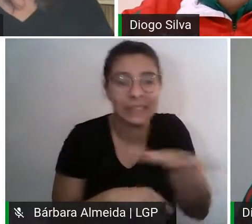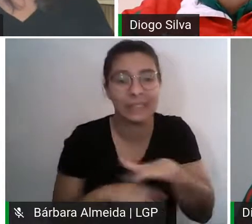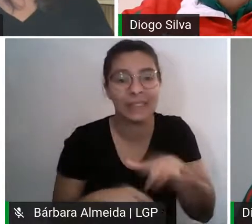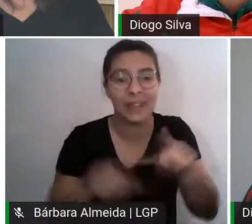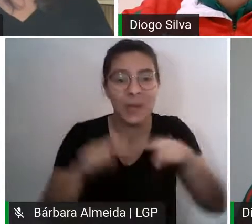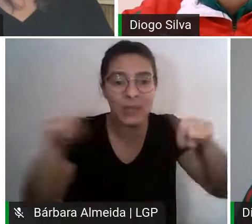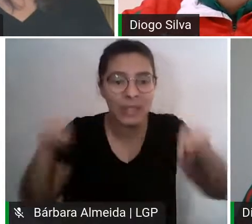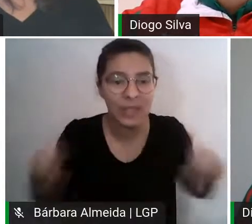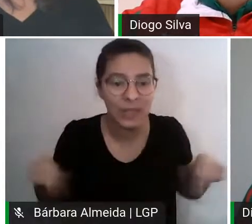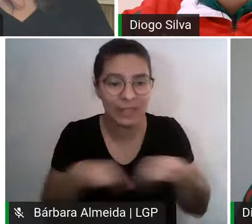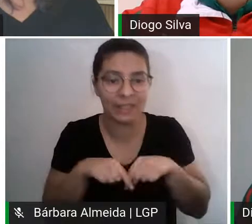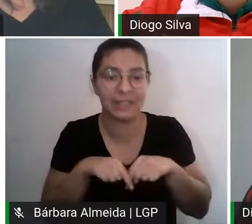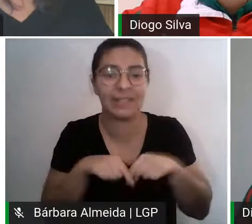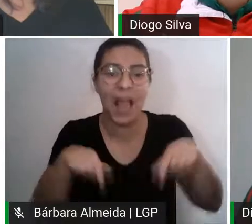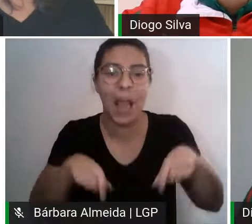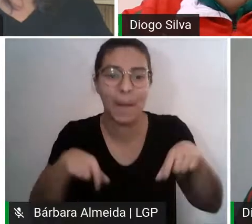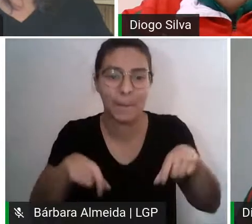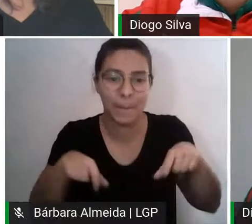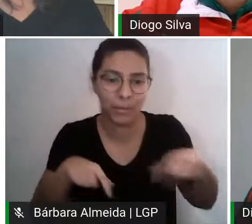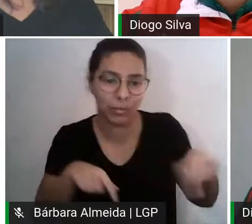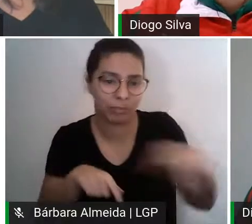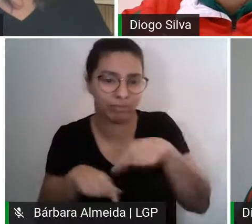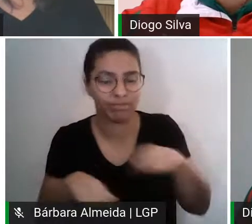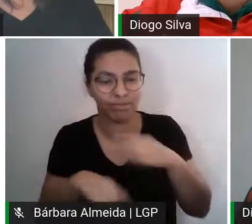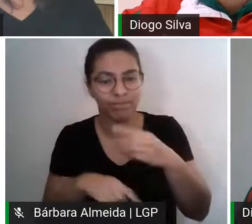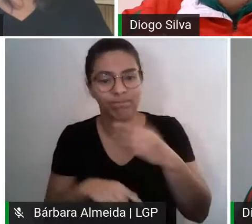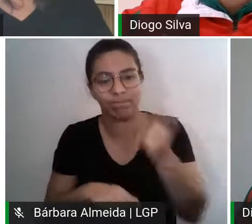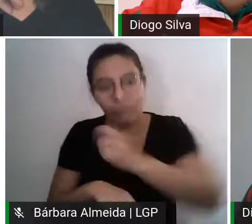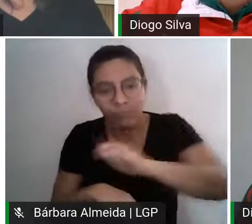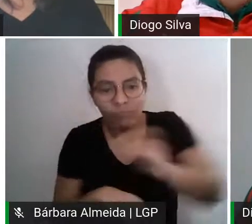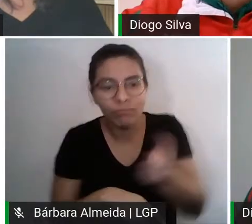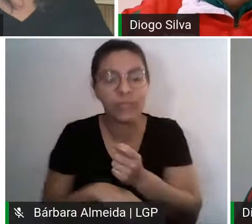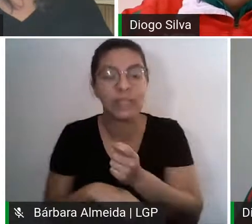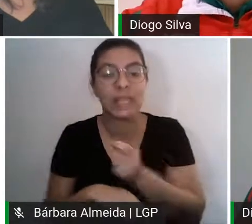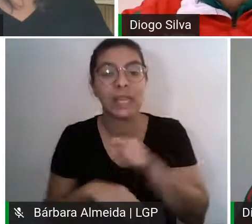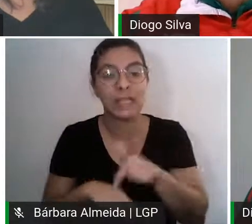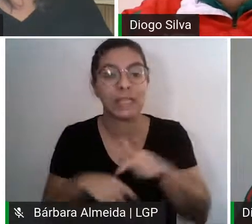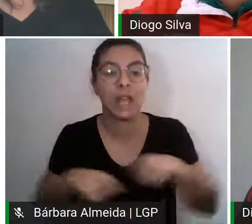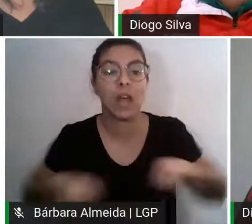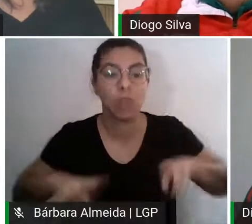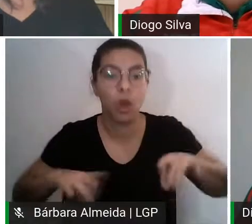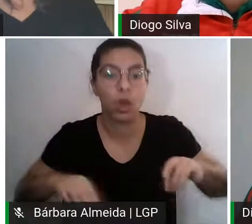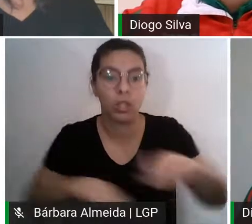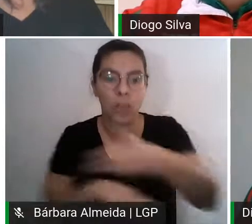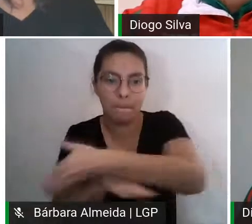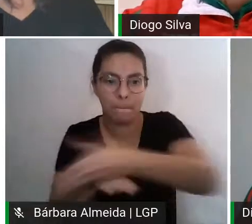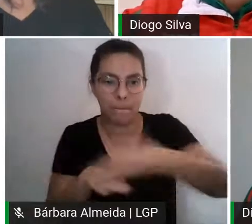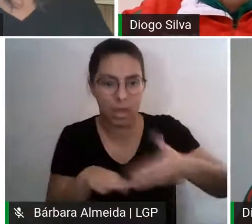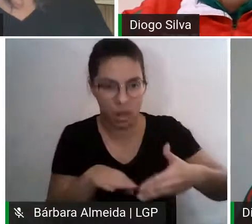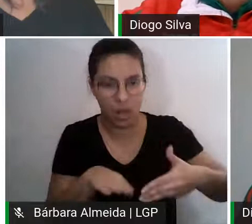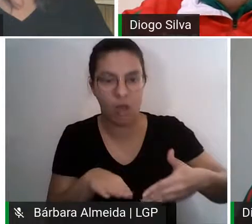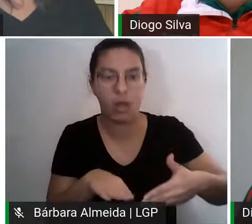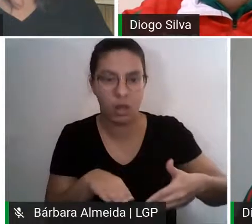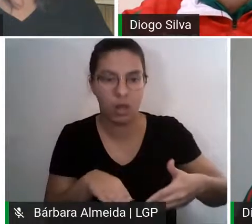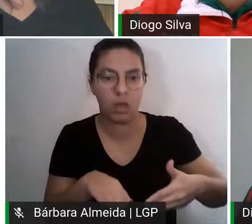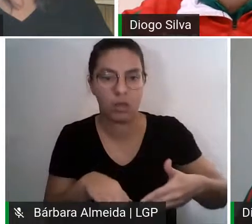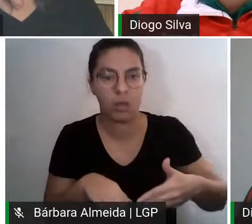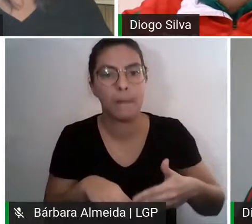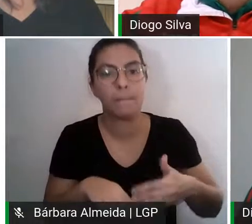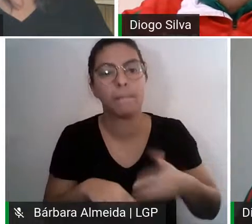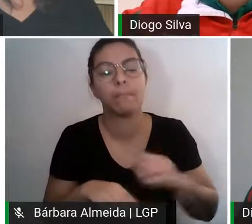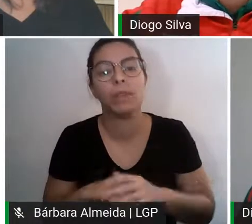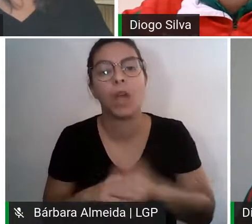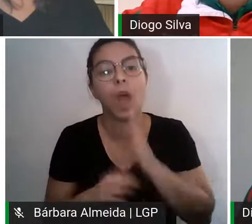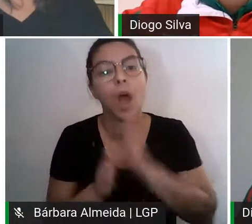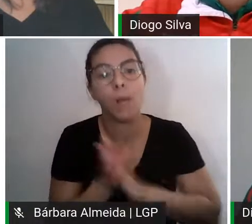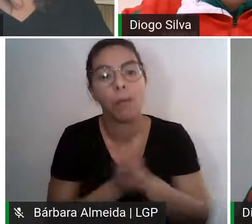mas o campo de cadeira de rodas é metade do campo de badminton, ou seja, não exige nenhuma marcação adicional, aproveita-se das